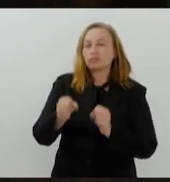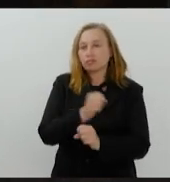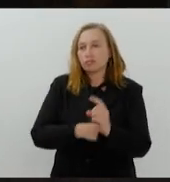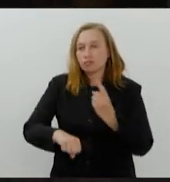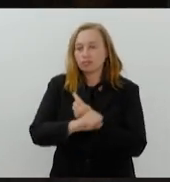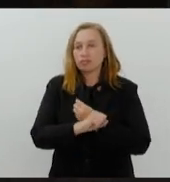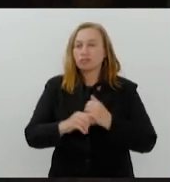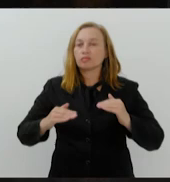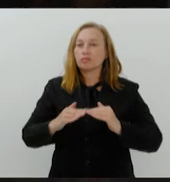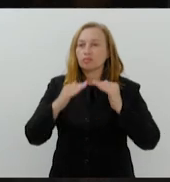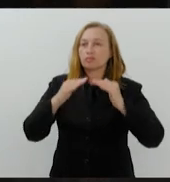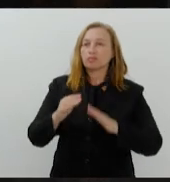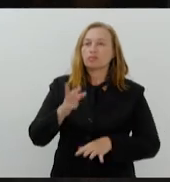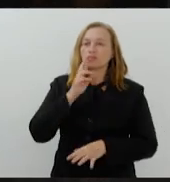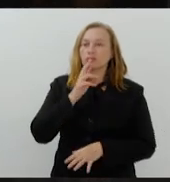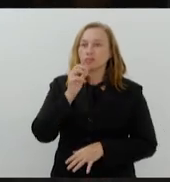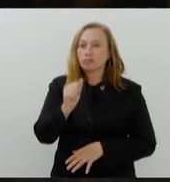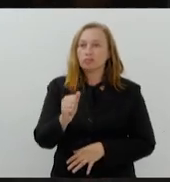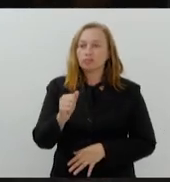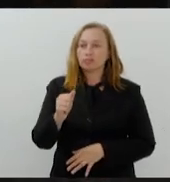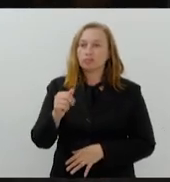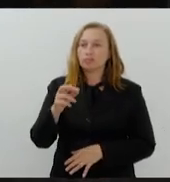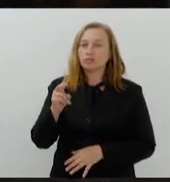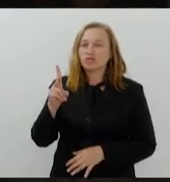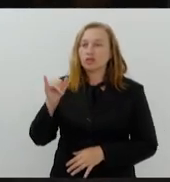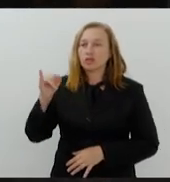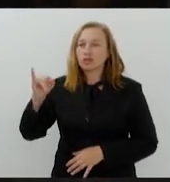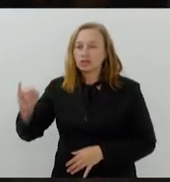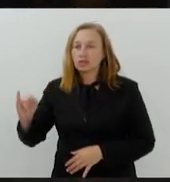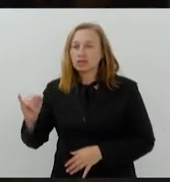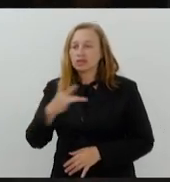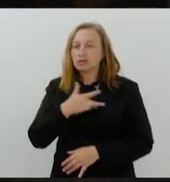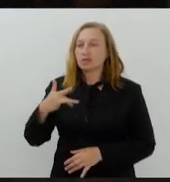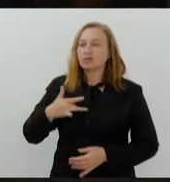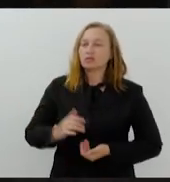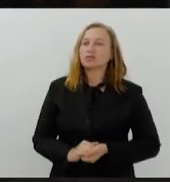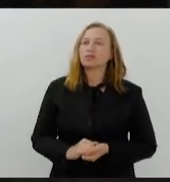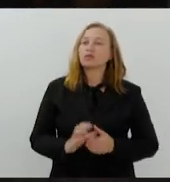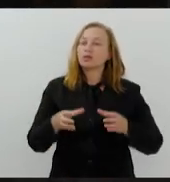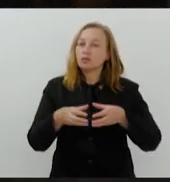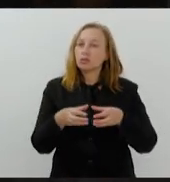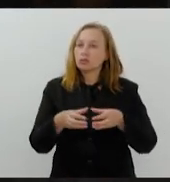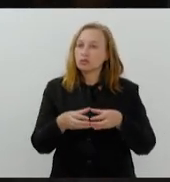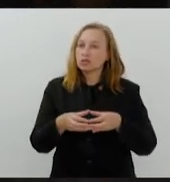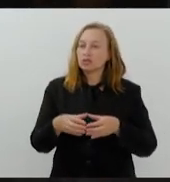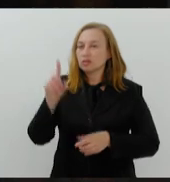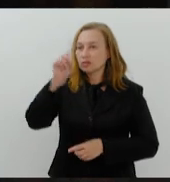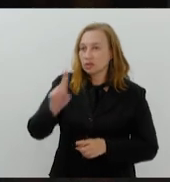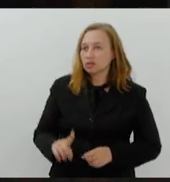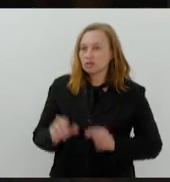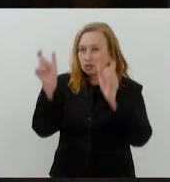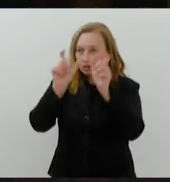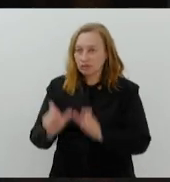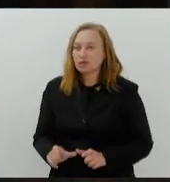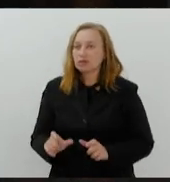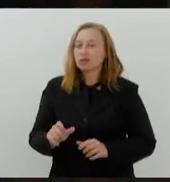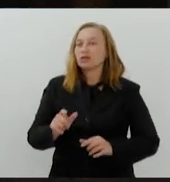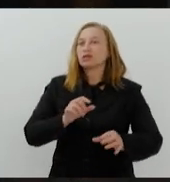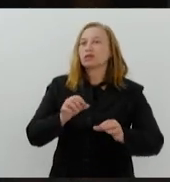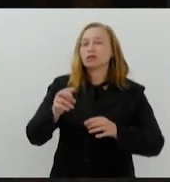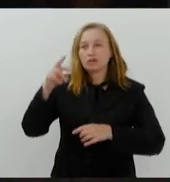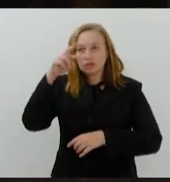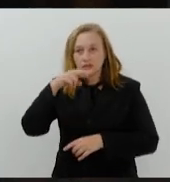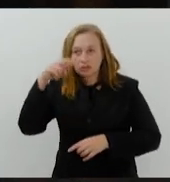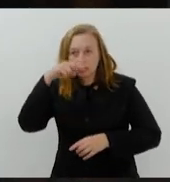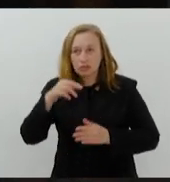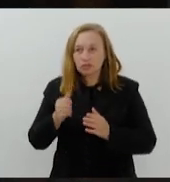deputado Rodrigo Amorim e Valdeci da Saúde. Pendentes de pareceres das comissões da pessoa com deficiência, orçamento, fiscalização financeira